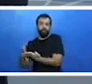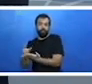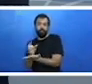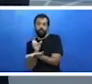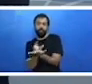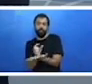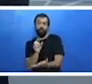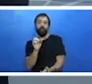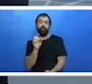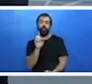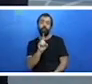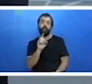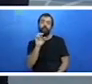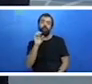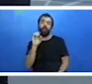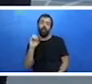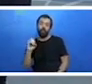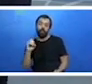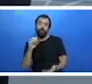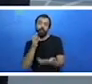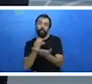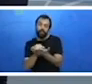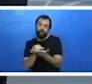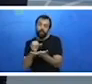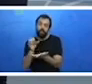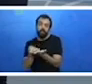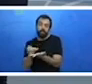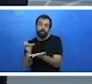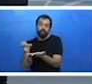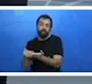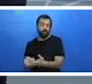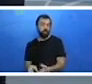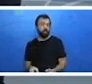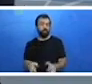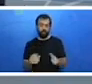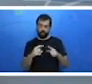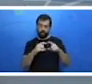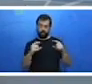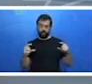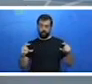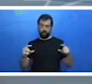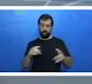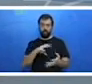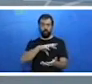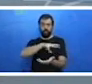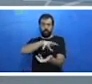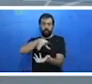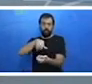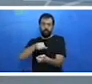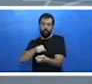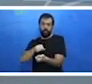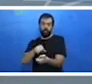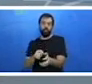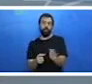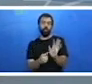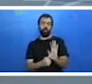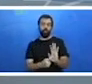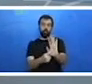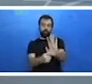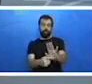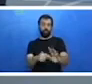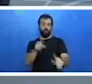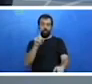Ela é base 10. Ele é o meu todo referência. Então, ela vai me representar um